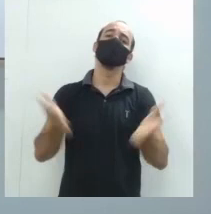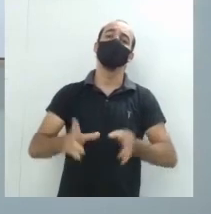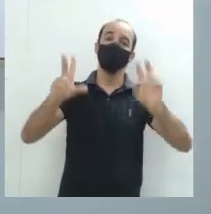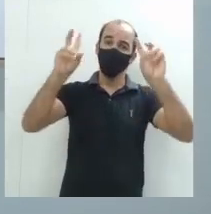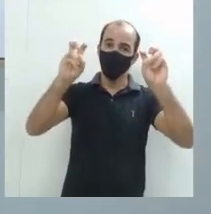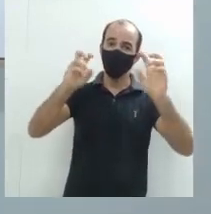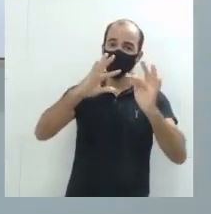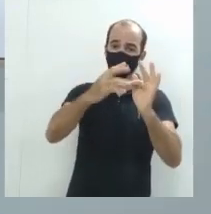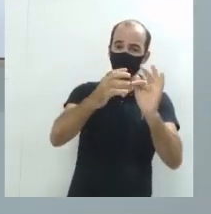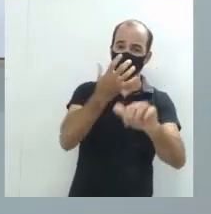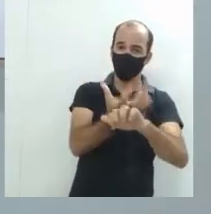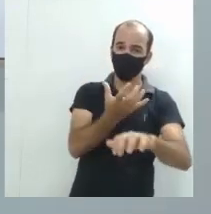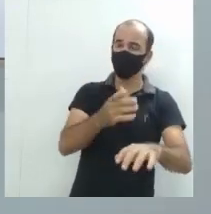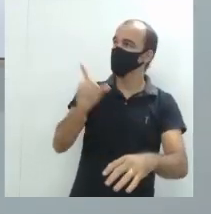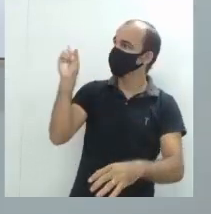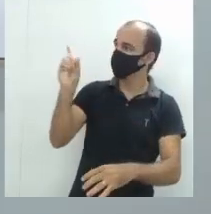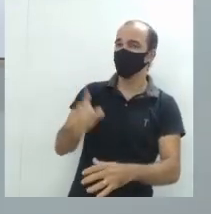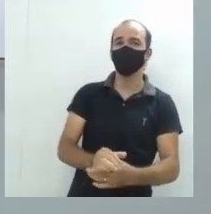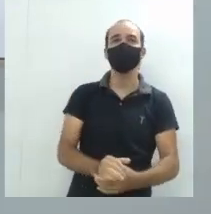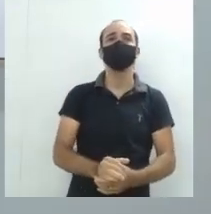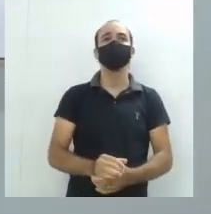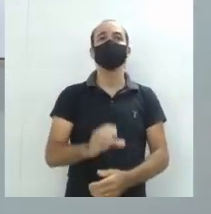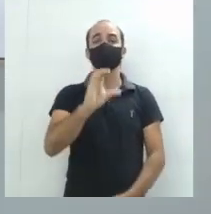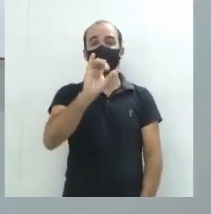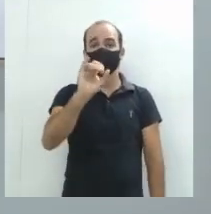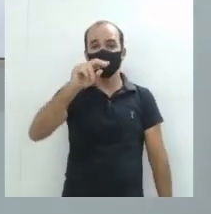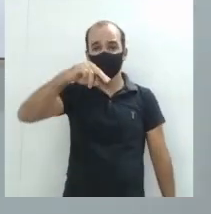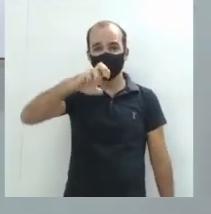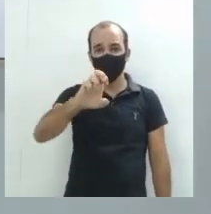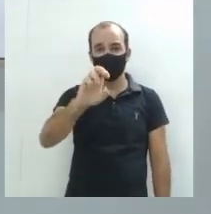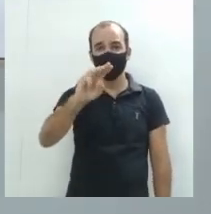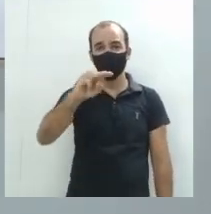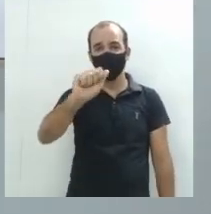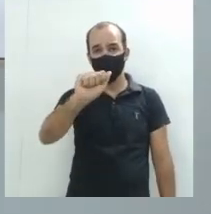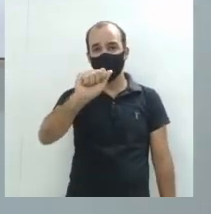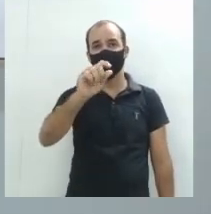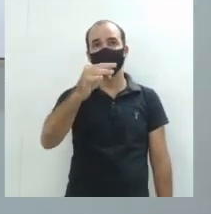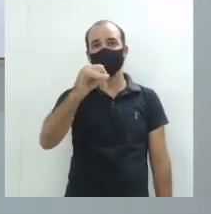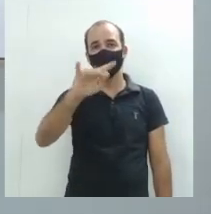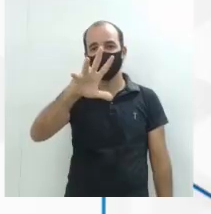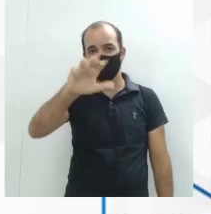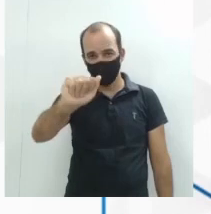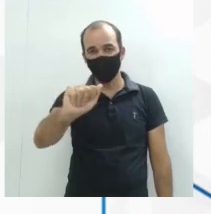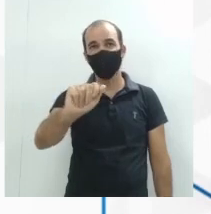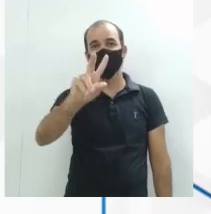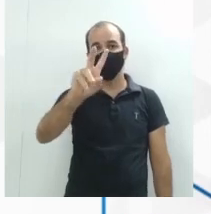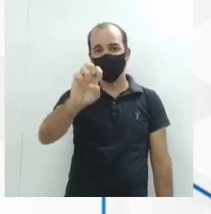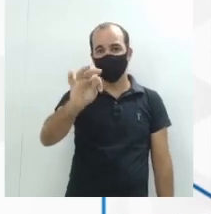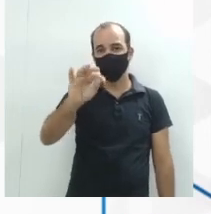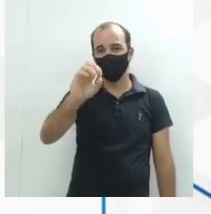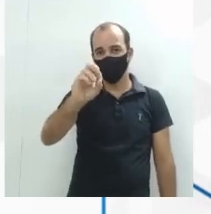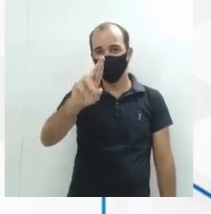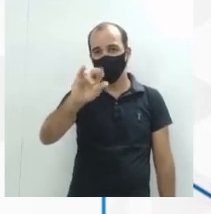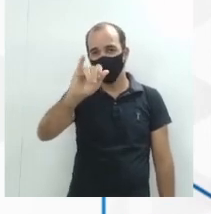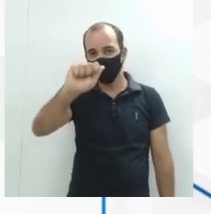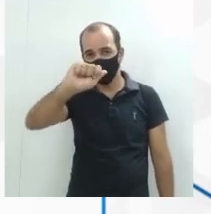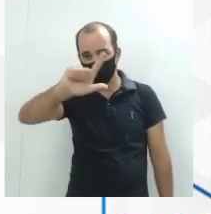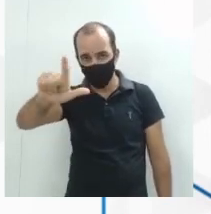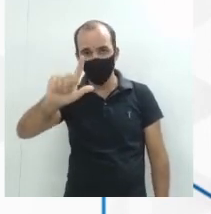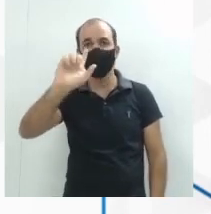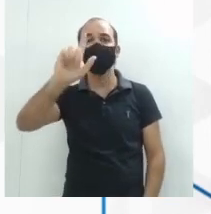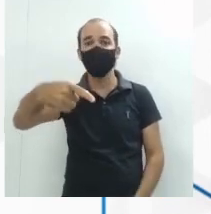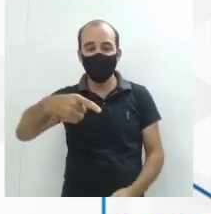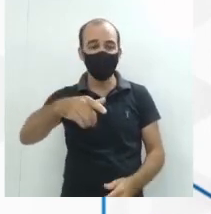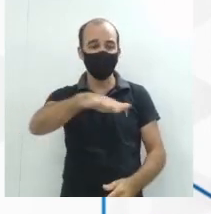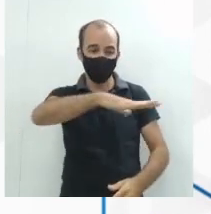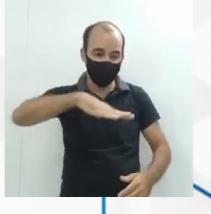cinemática vetorial. Muito bem, cinemática, a gente sabe que é a parte da mecânica que estuda